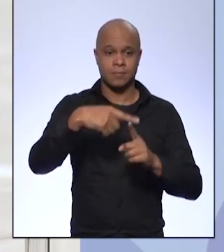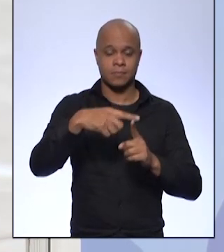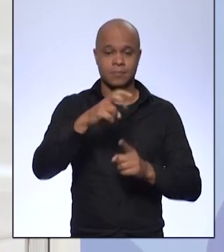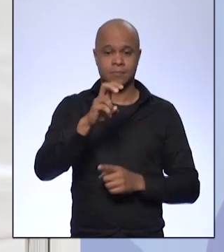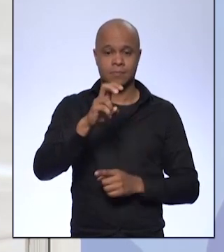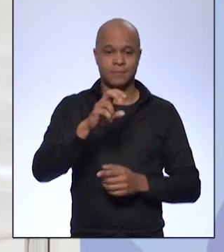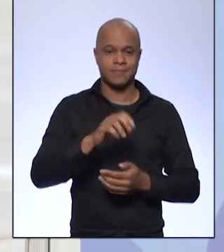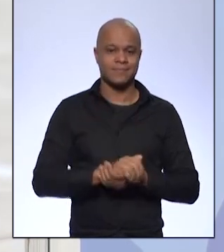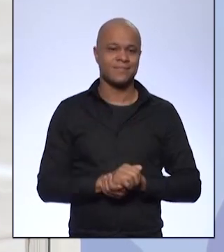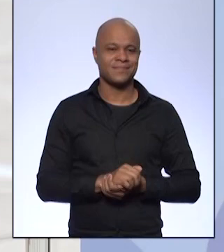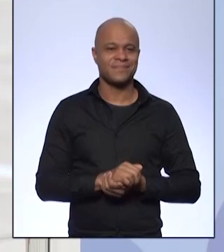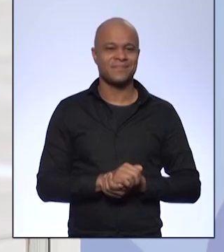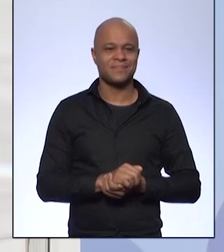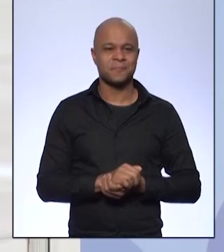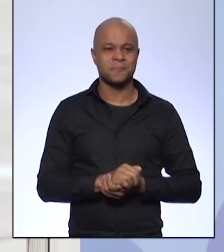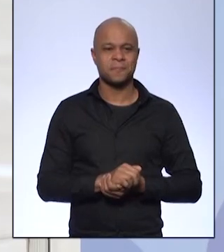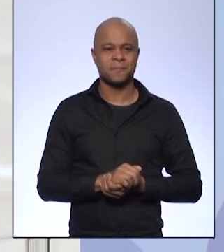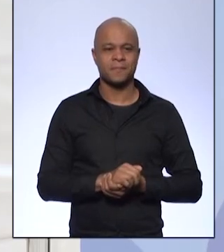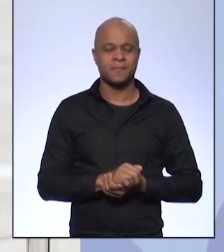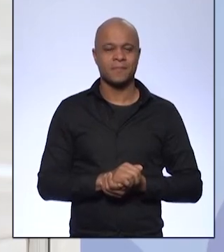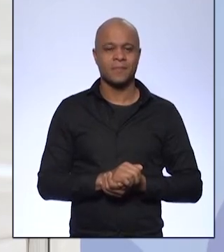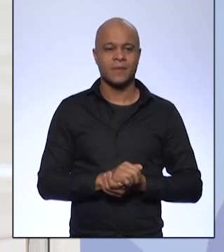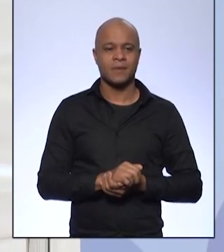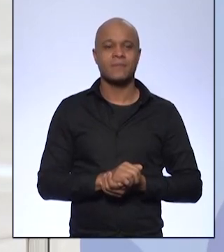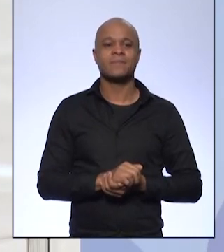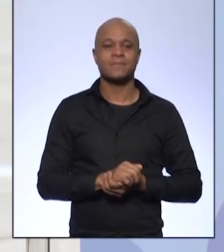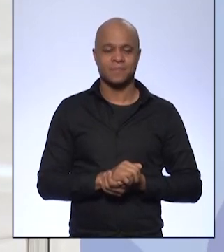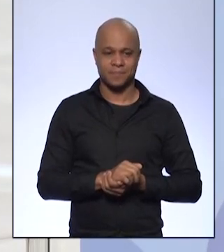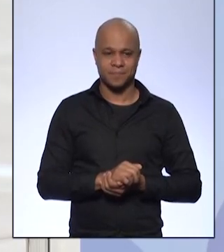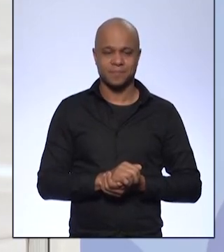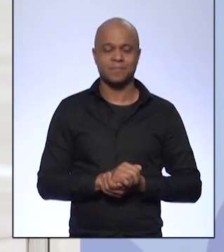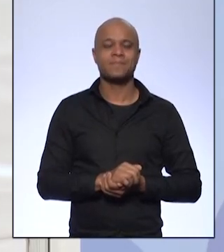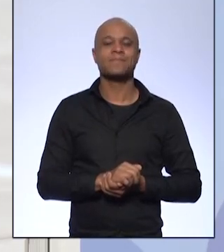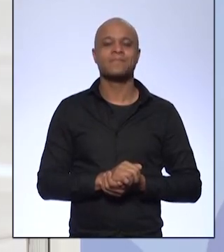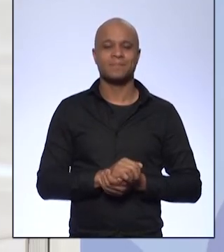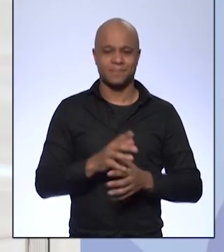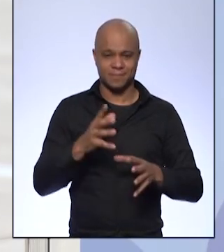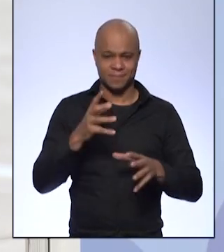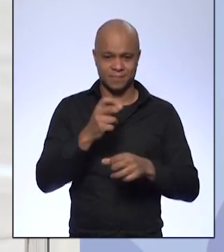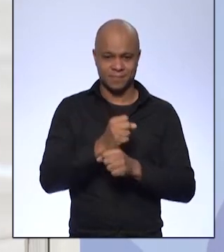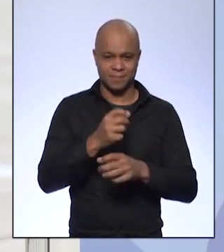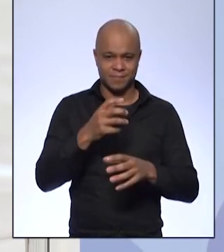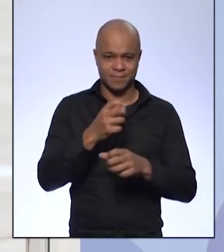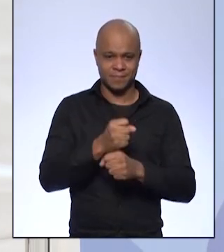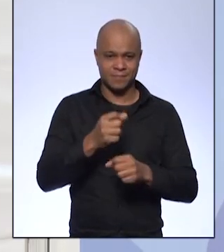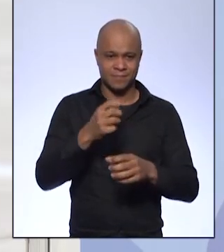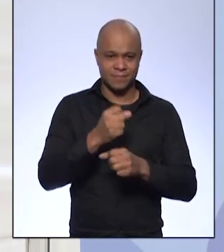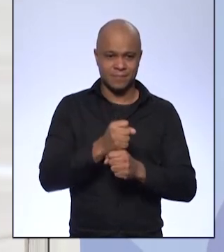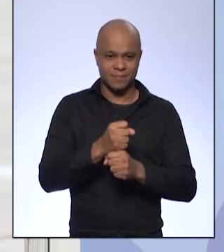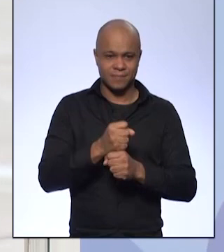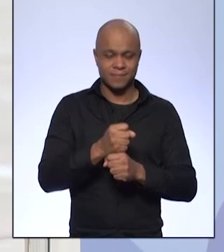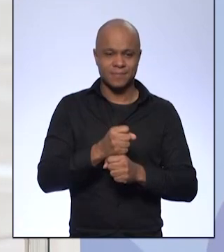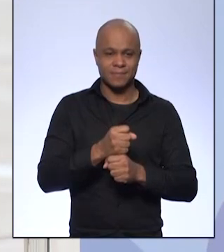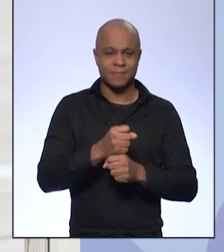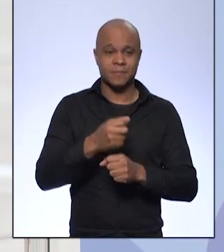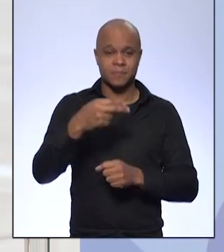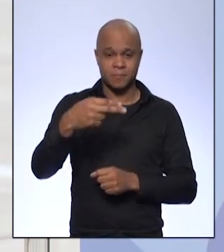mais 5. Muito bem. 2 mais 3, 5, mais 5, 10, mais